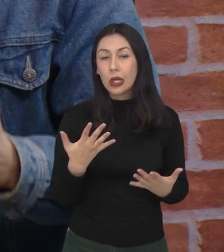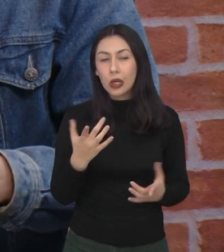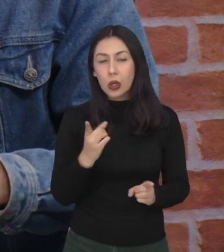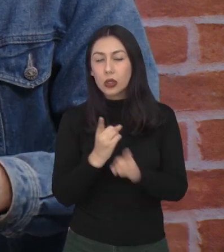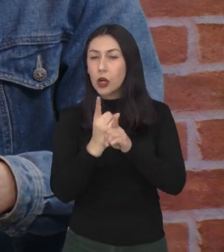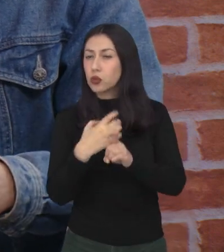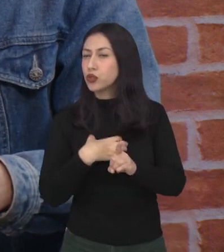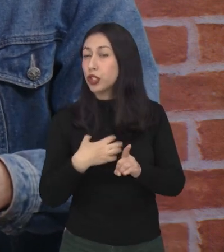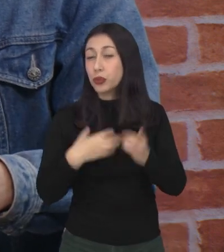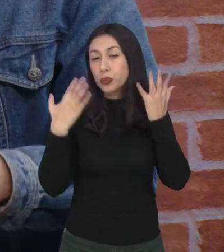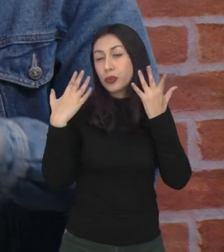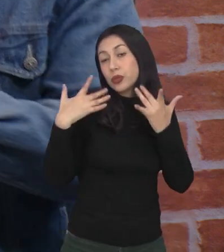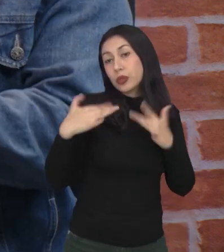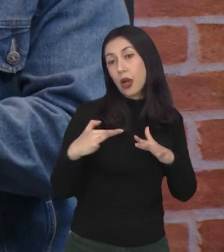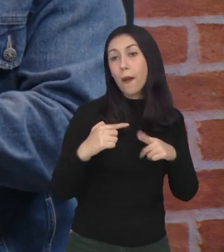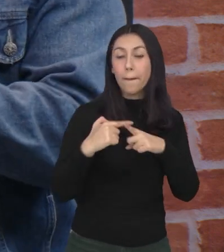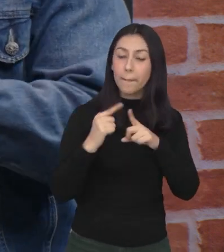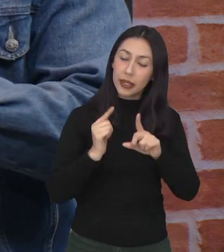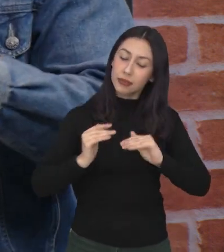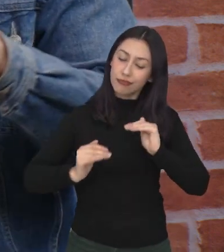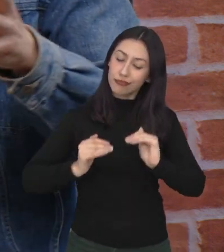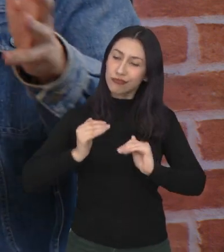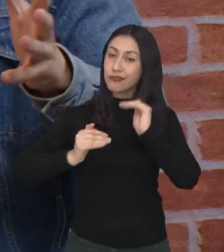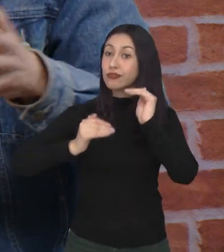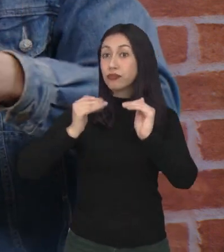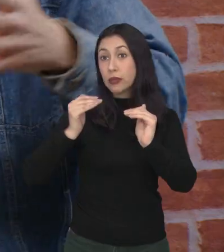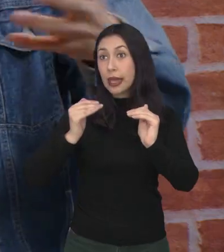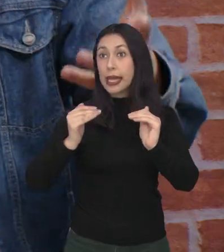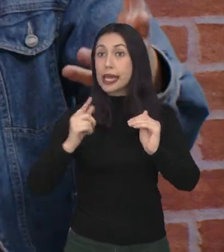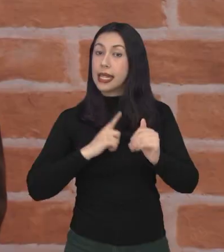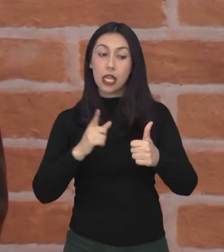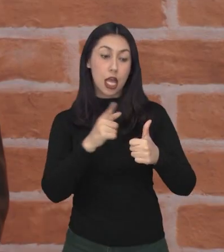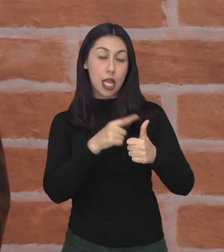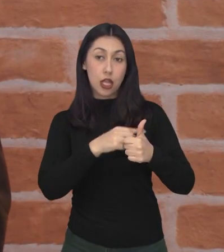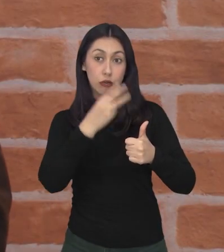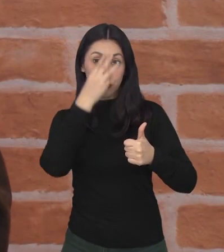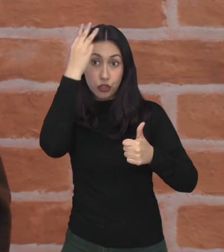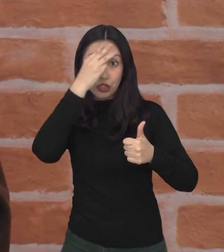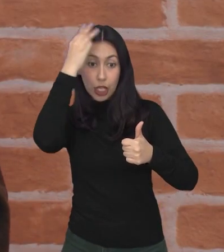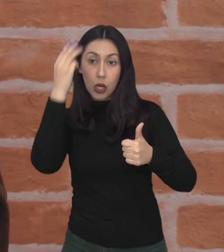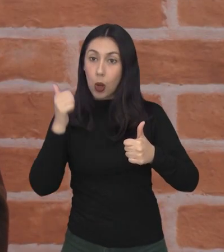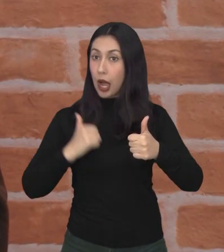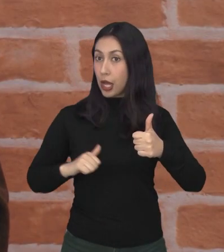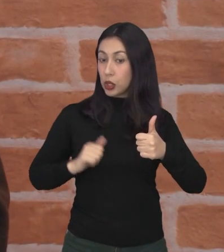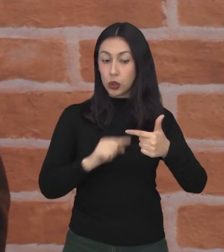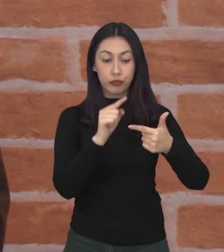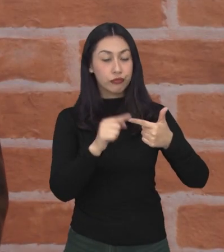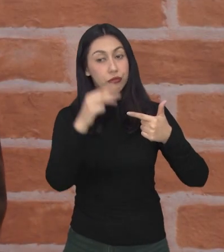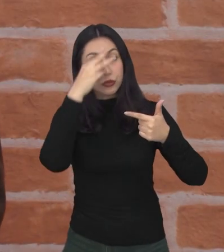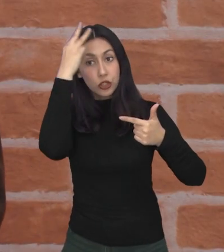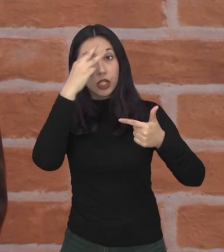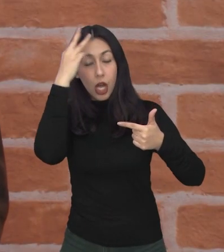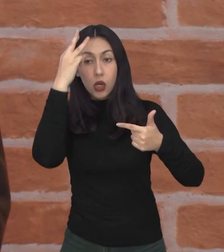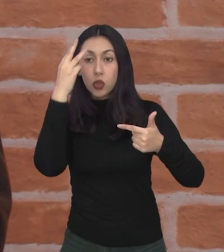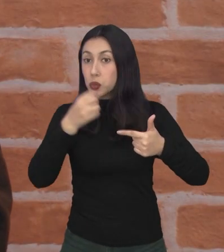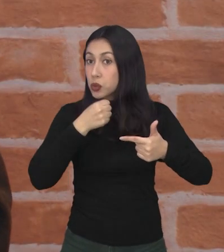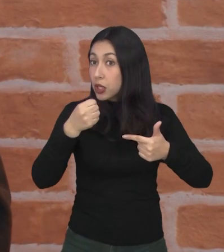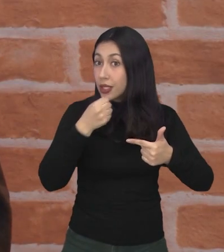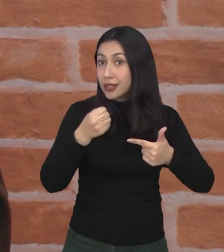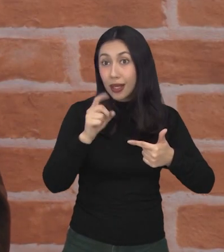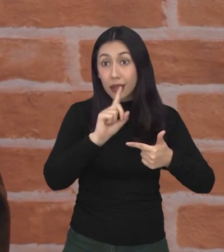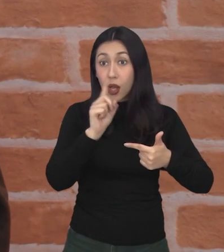comendo, não. Terminou a peça, veio uma criança com um saquinho de bala que ela foi até a Bomboniere do teatro, comprou e